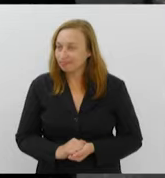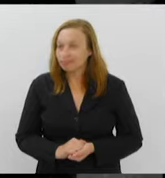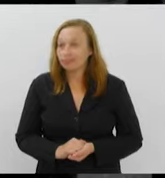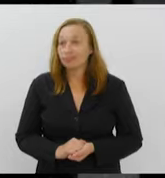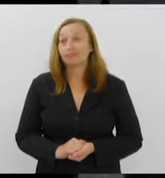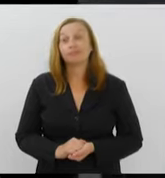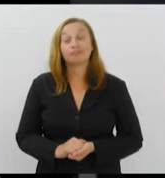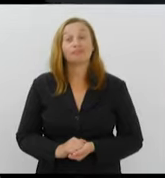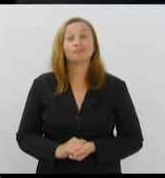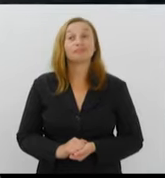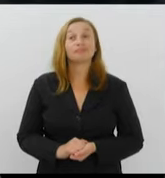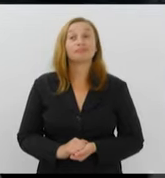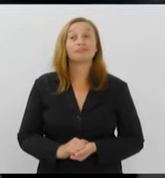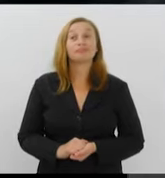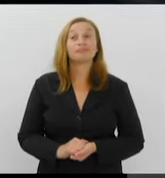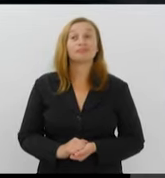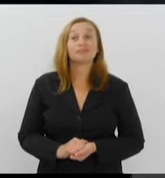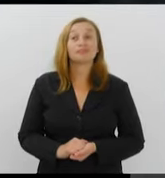consoante